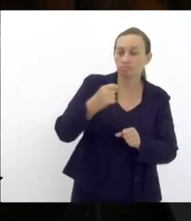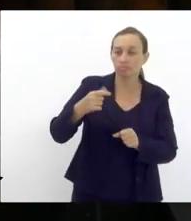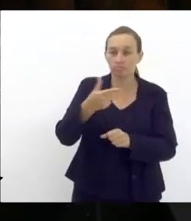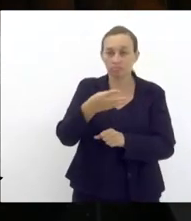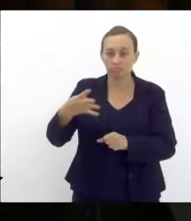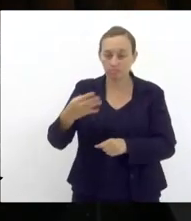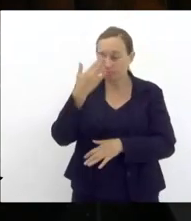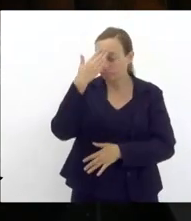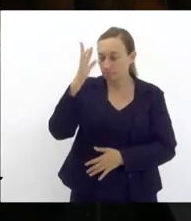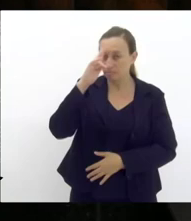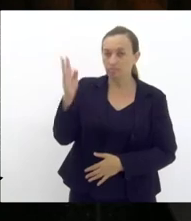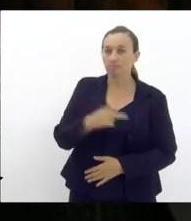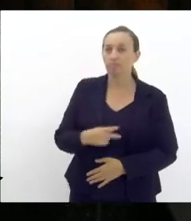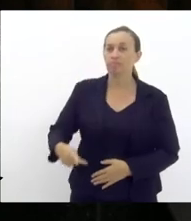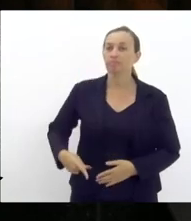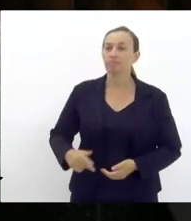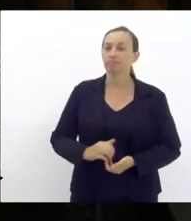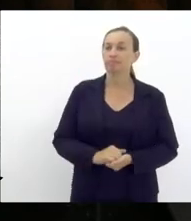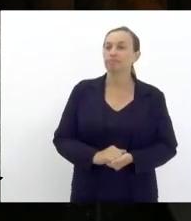obrigado